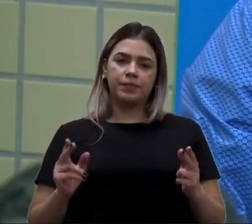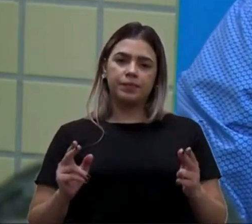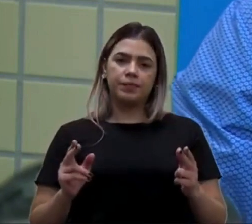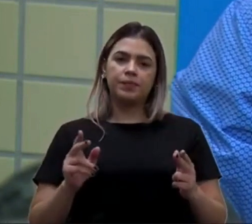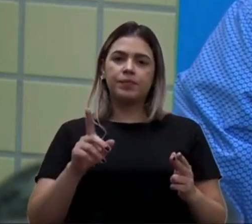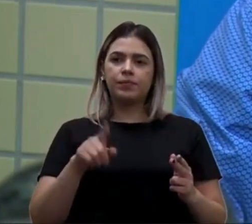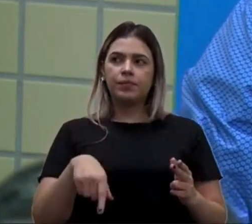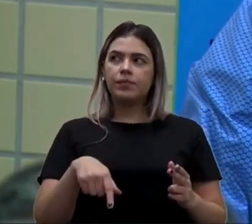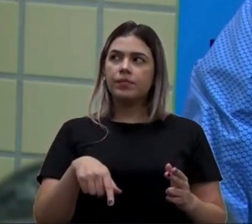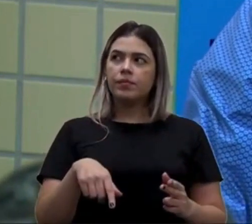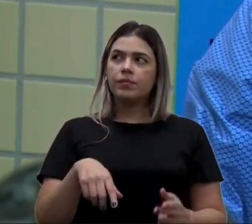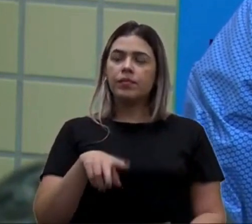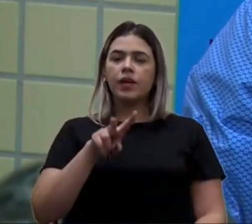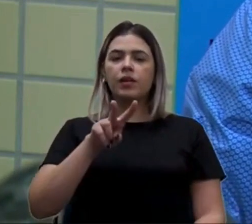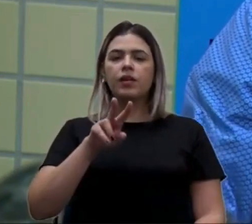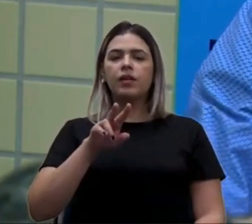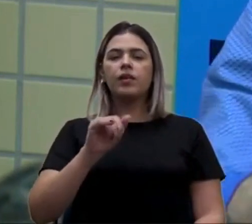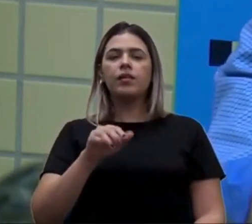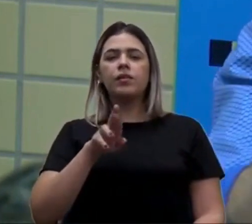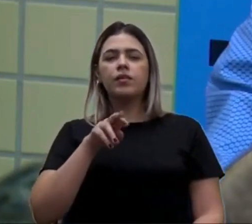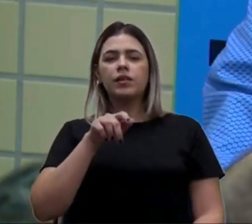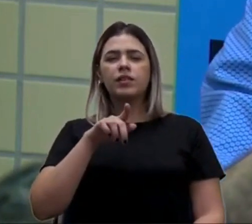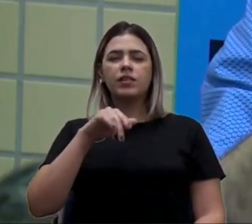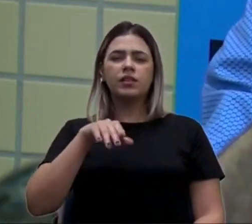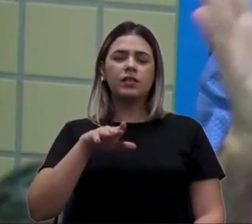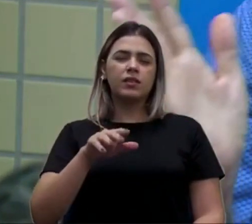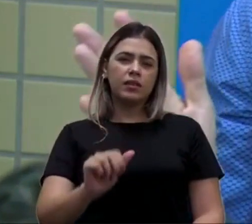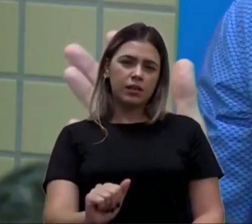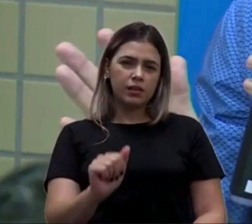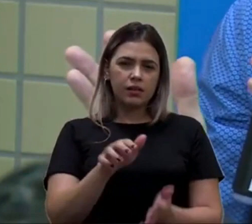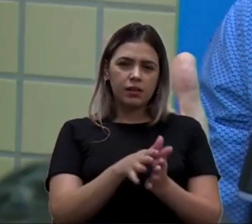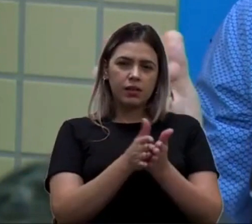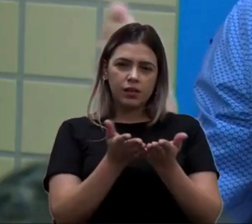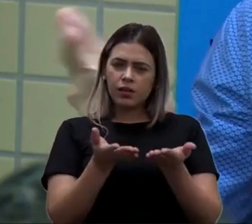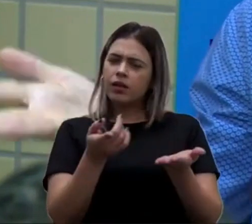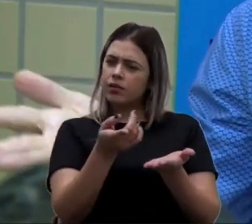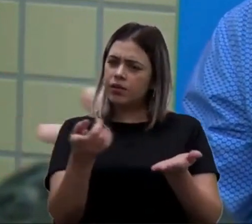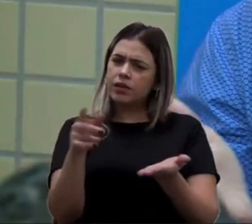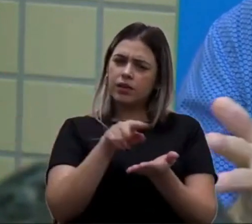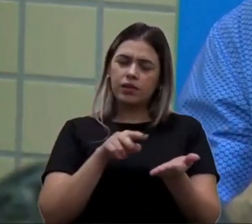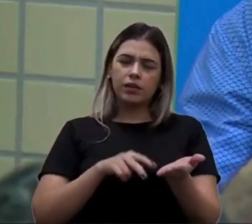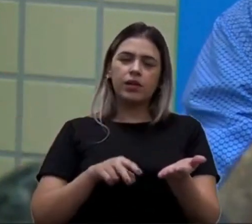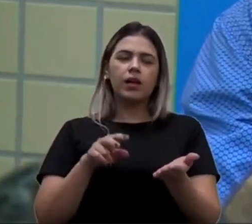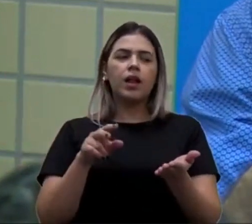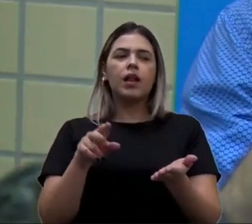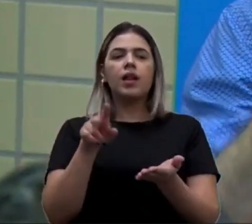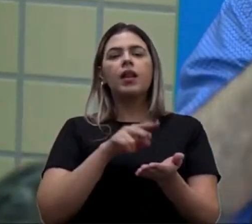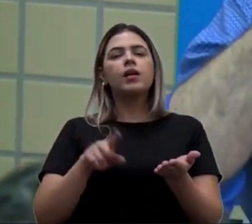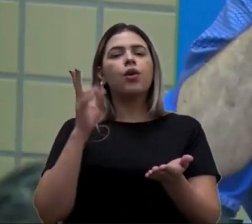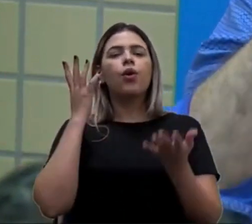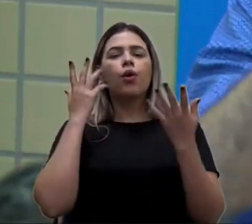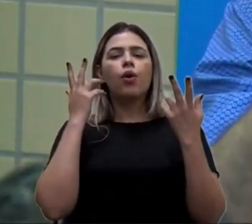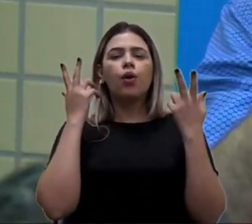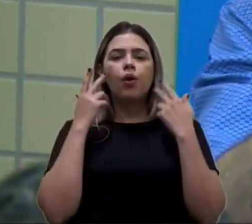vigia ouve o nome dessa escritura inglesa tem esse livro que vale a pena vocês lerem chama-se o leitor como então